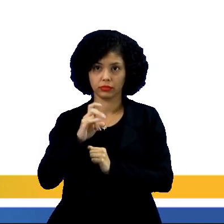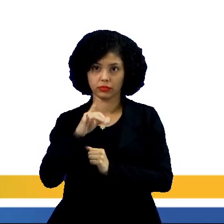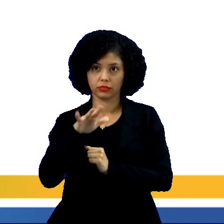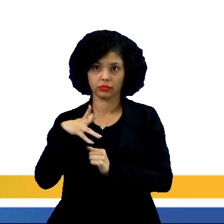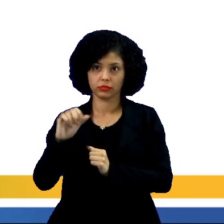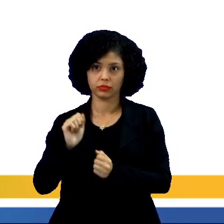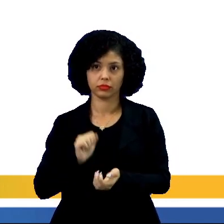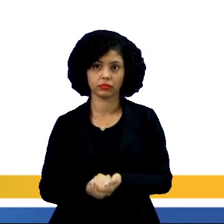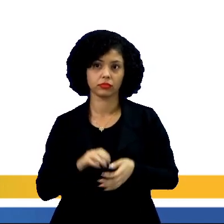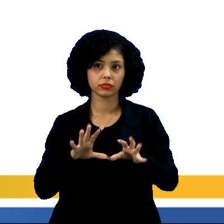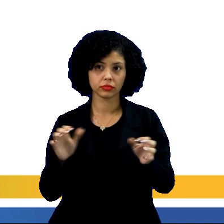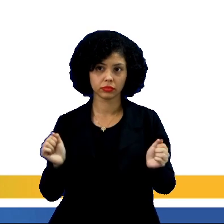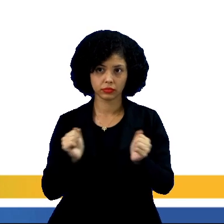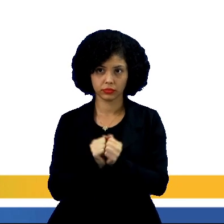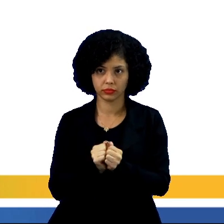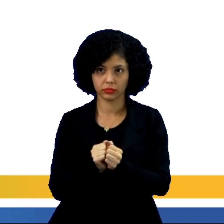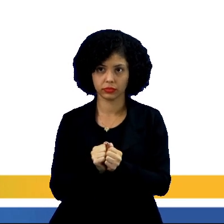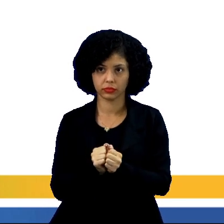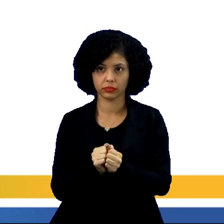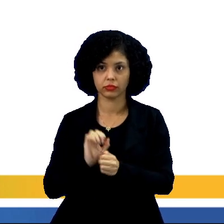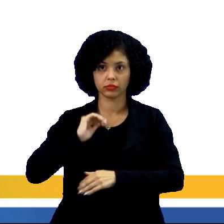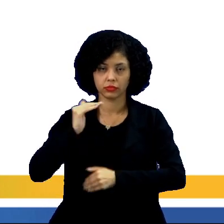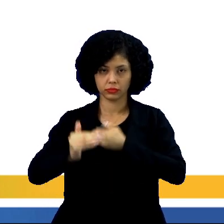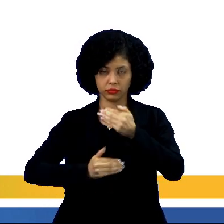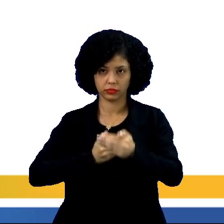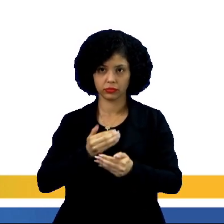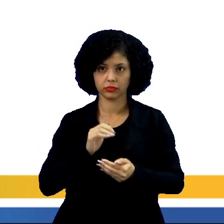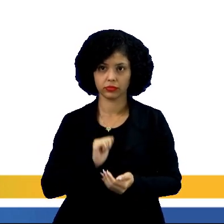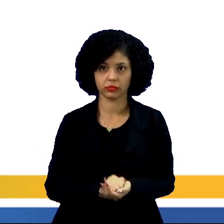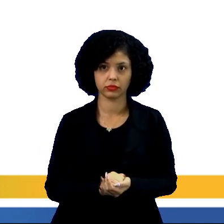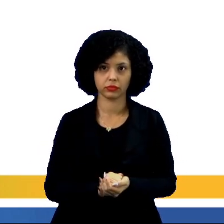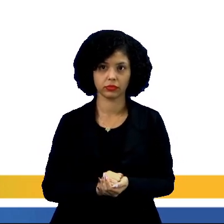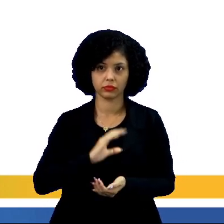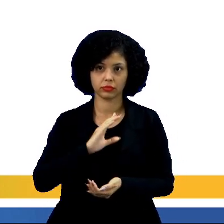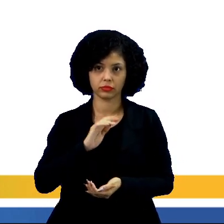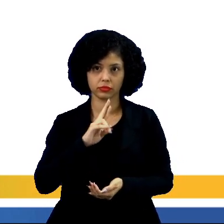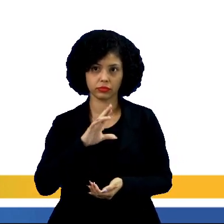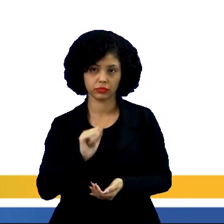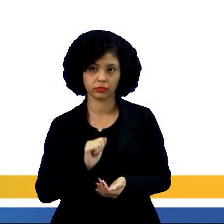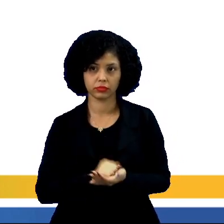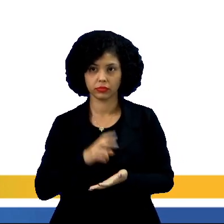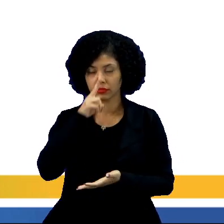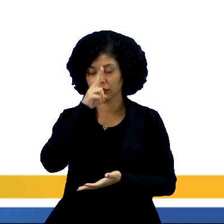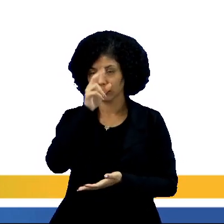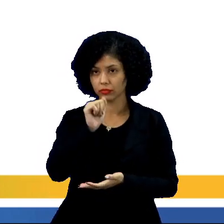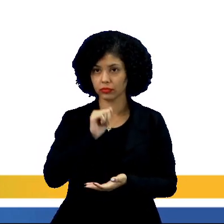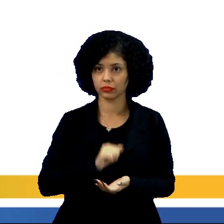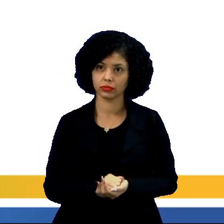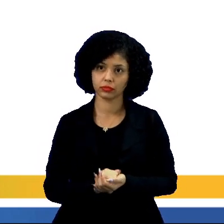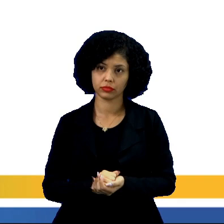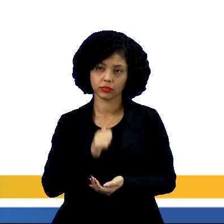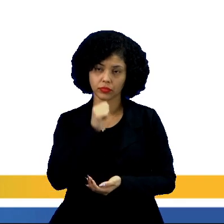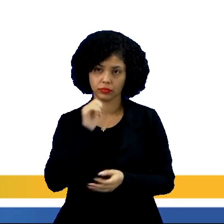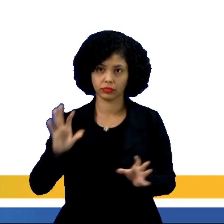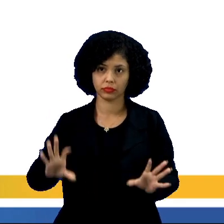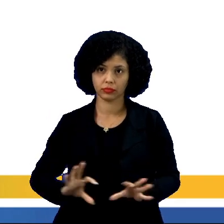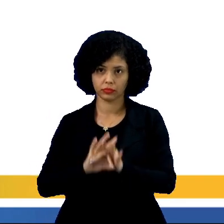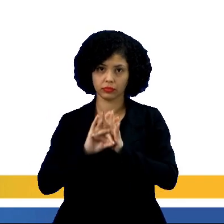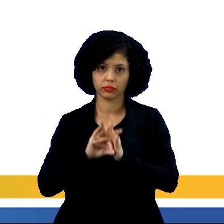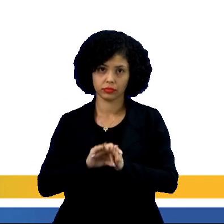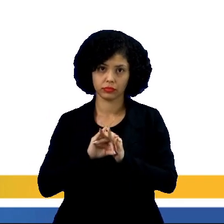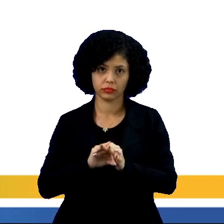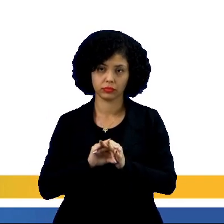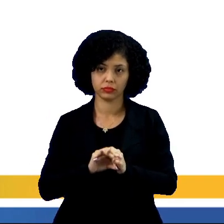evaporação. Assim, junto a esta etapa do processo está acoplada a força da gravidade, ou